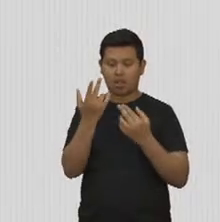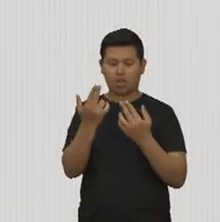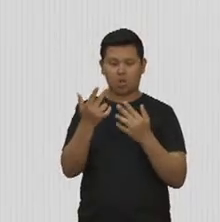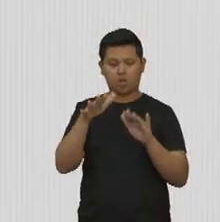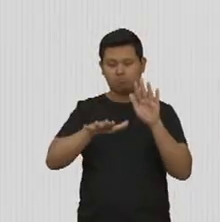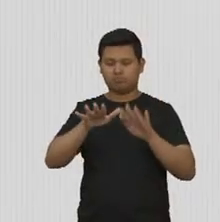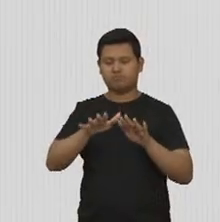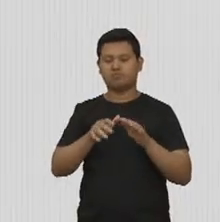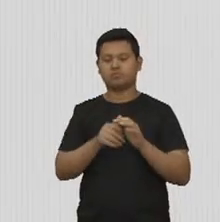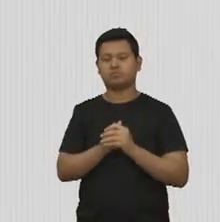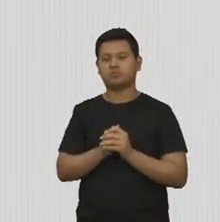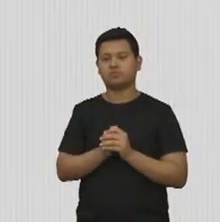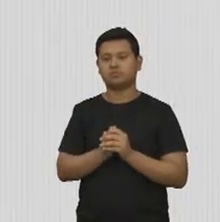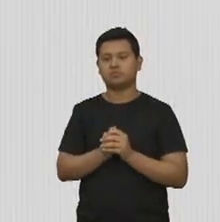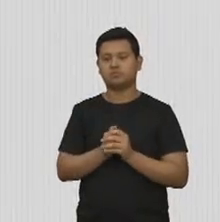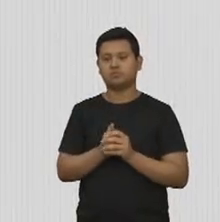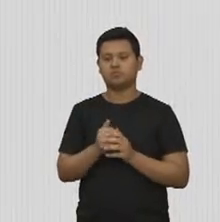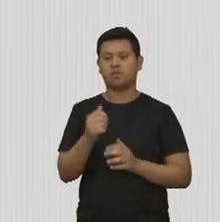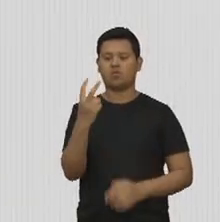não me engano, foram